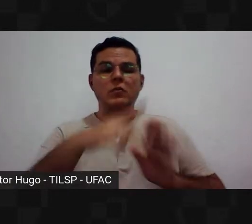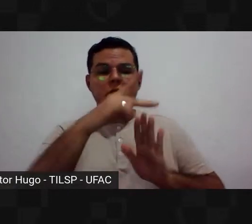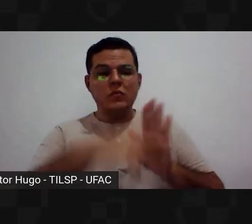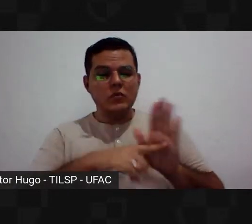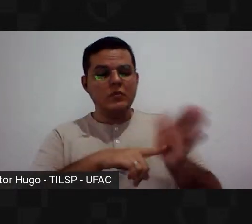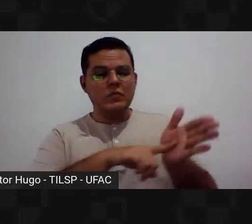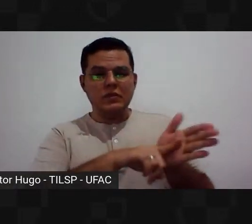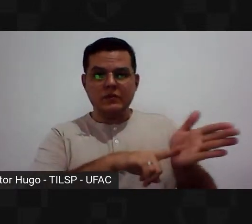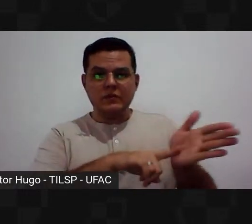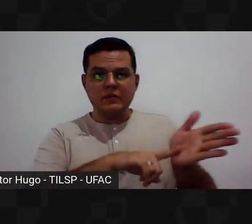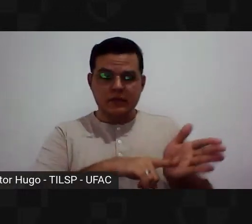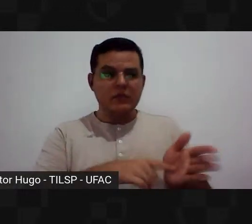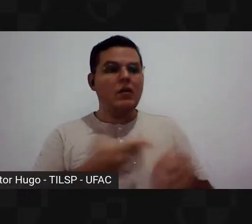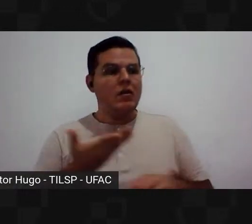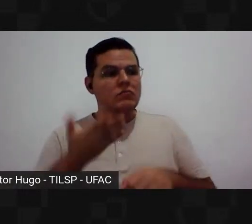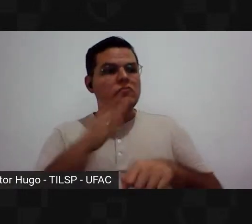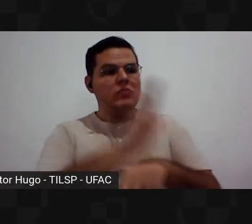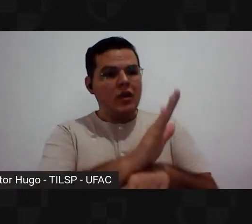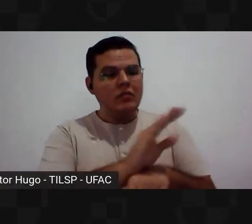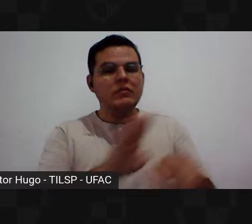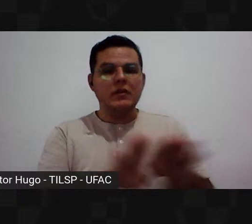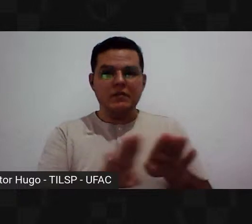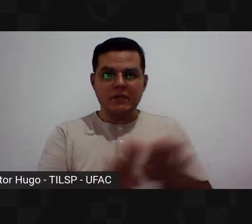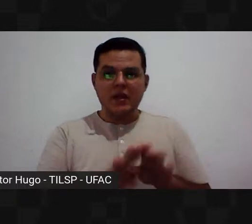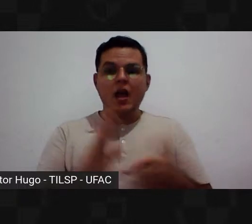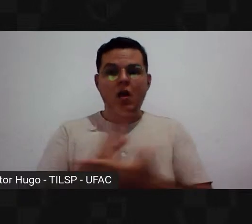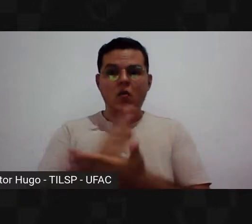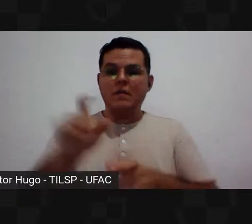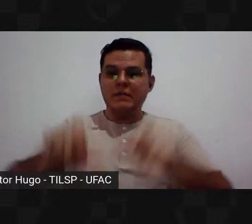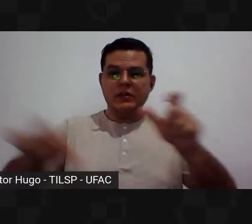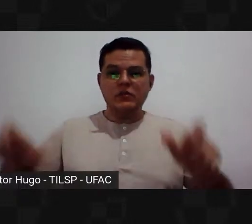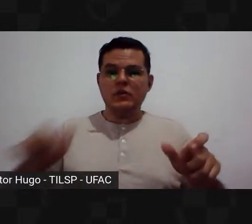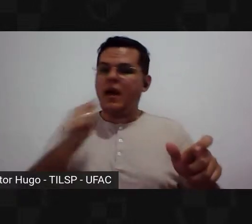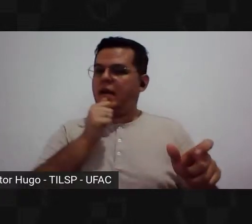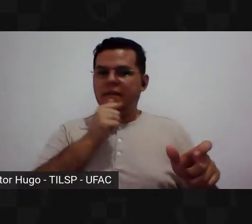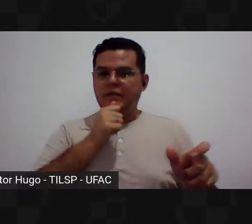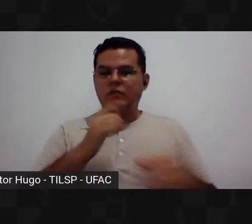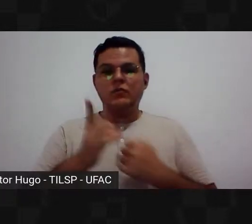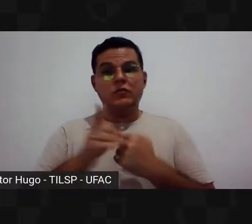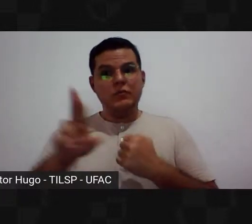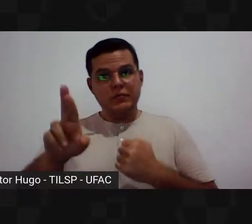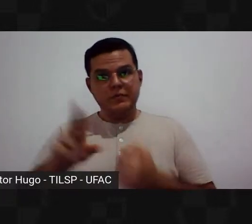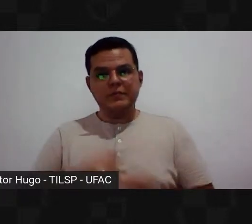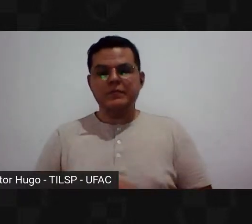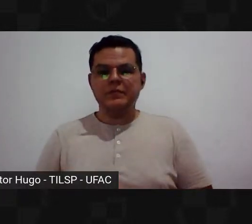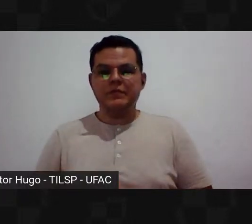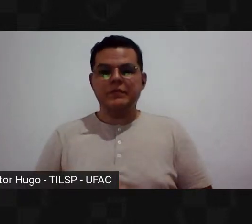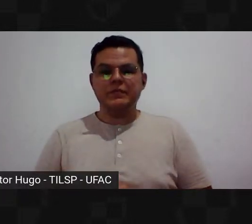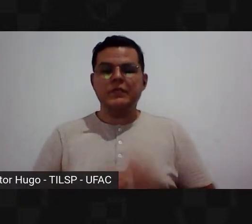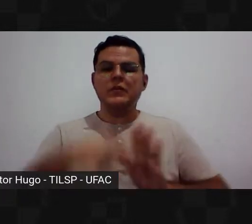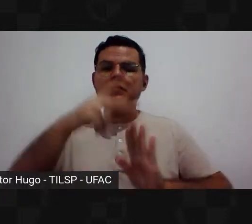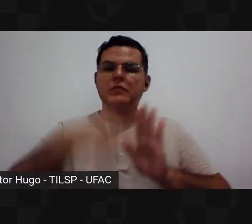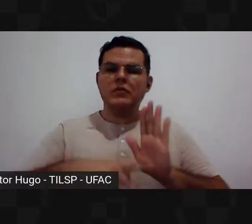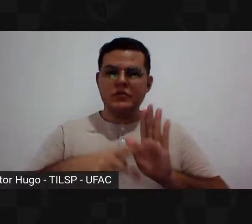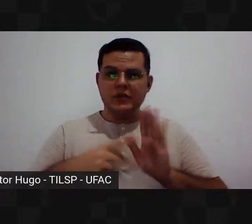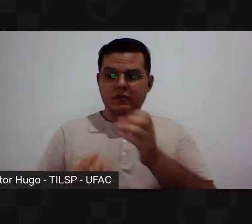doutorado. O projeto Amazonizados Olhares, criado e coordenado por mim,